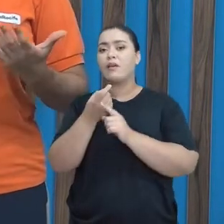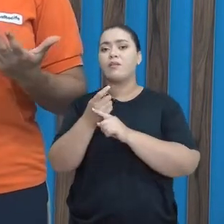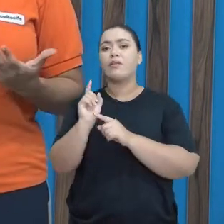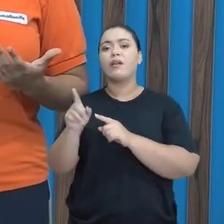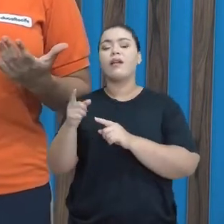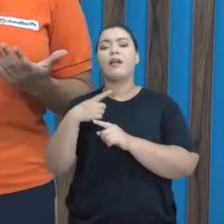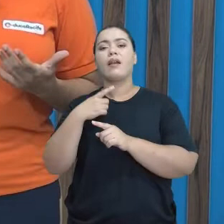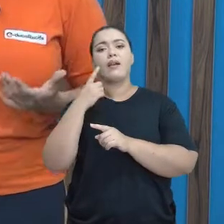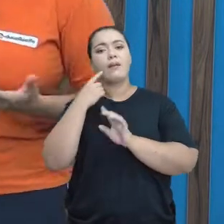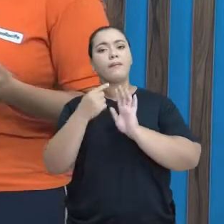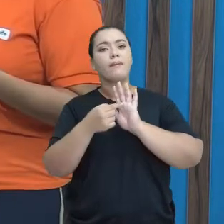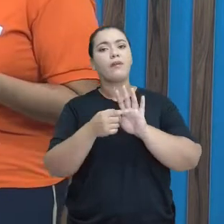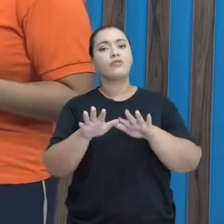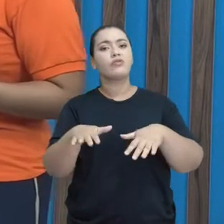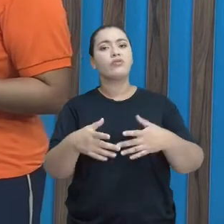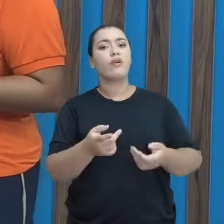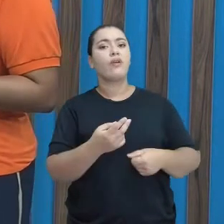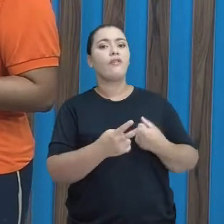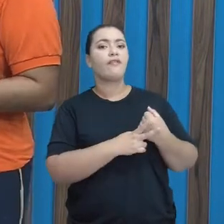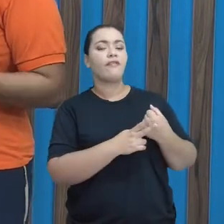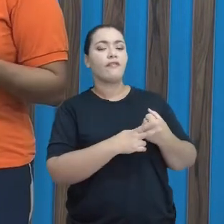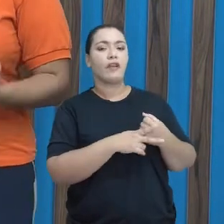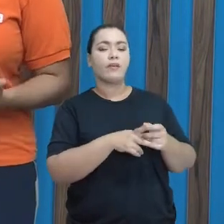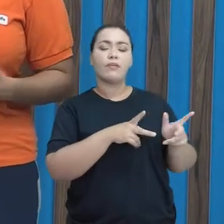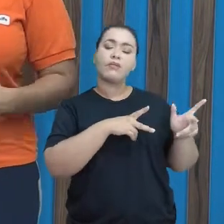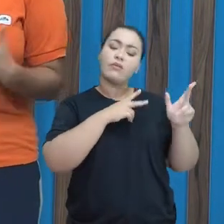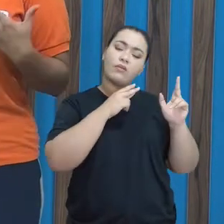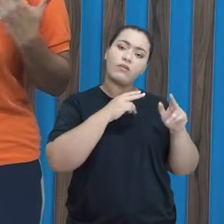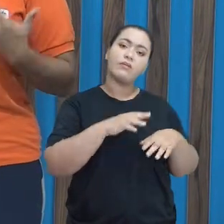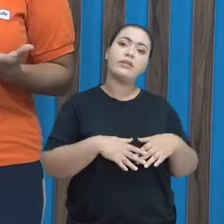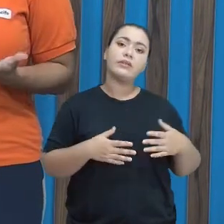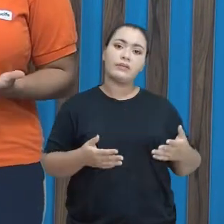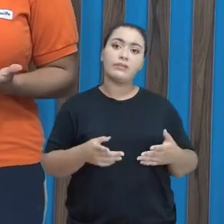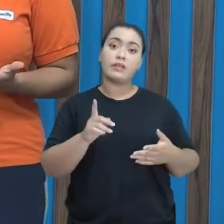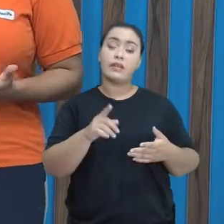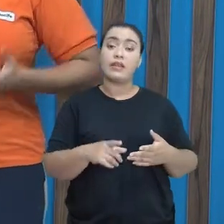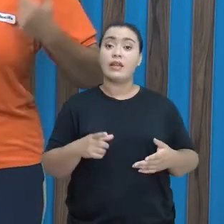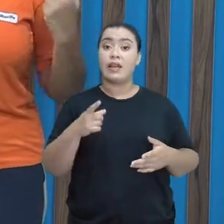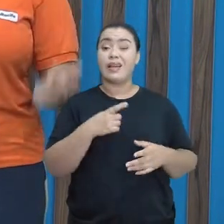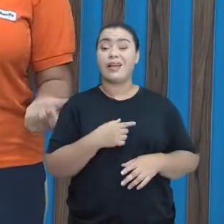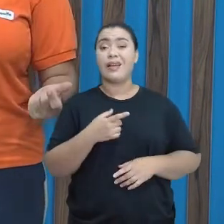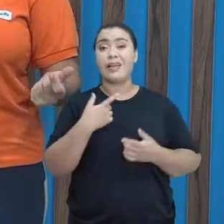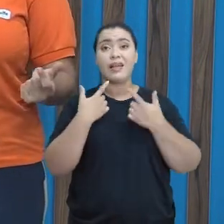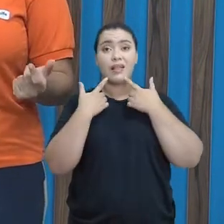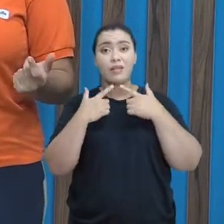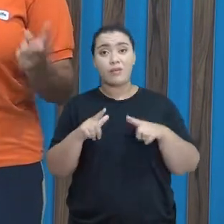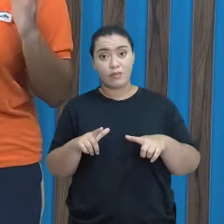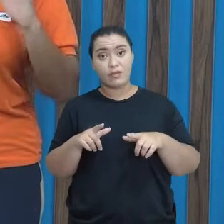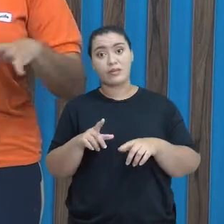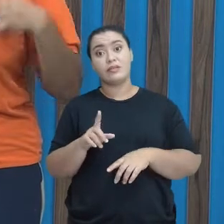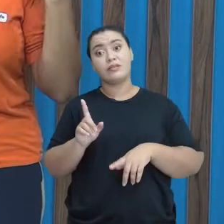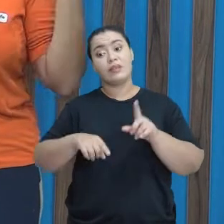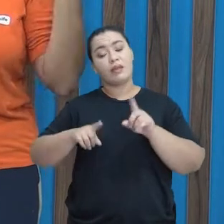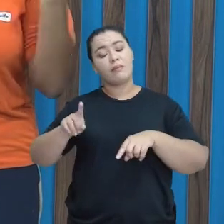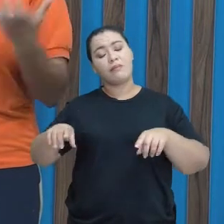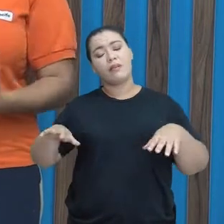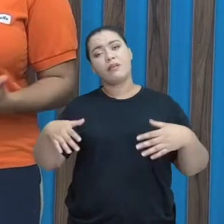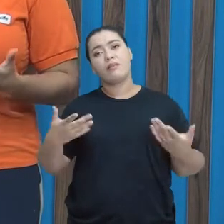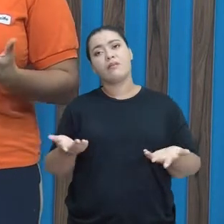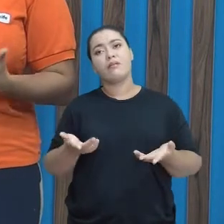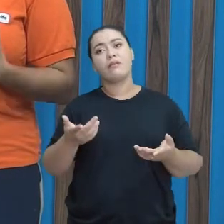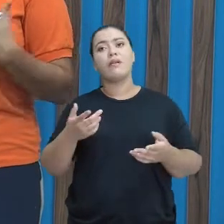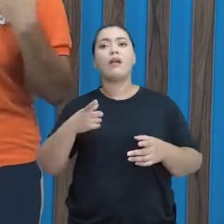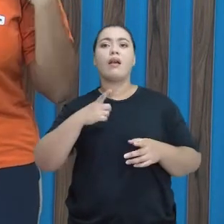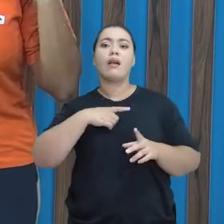verbo, tá? E aí, o tipo de linguagem varia a partir da temática. E aí eu sempre falo para vocês que o que é linguagem é como uma